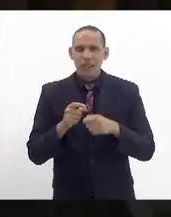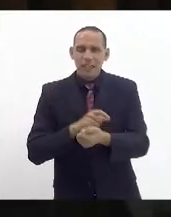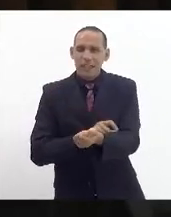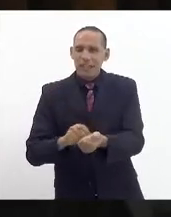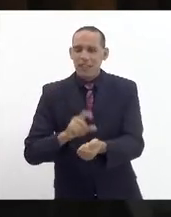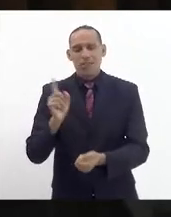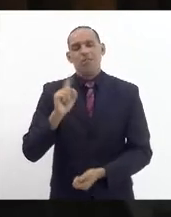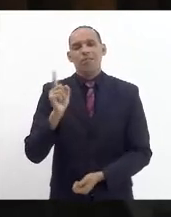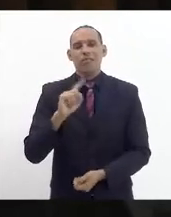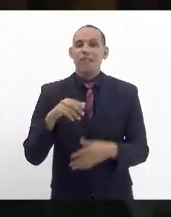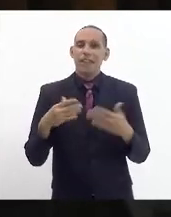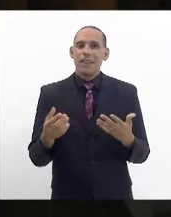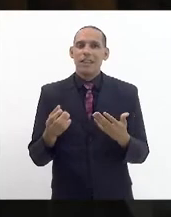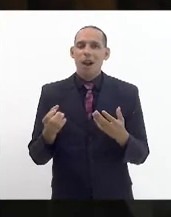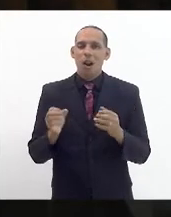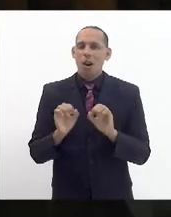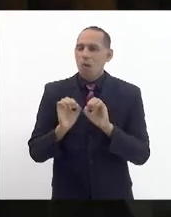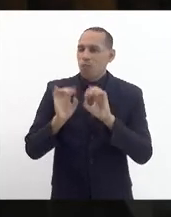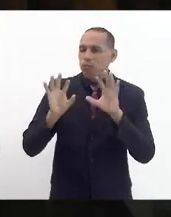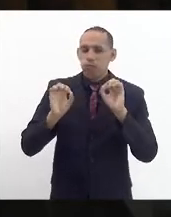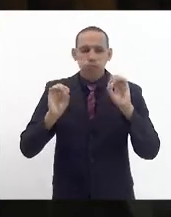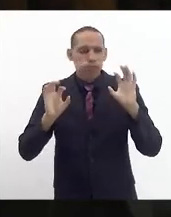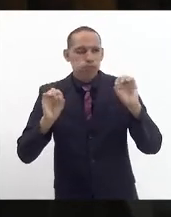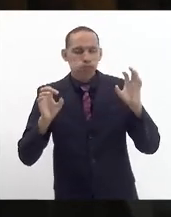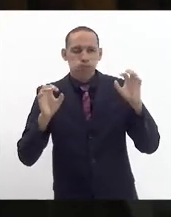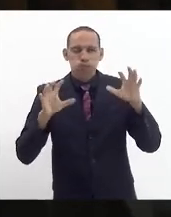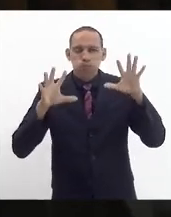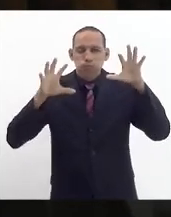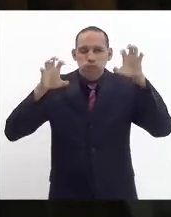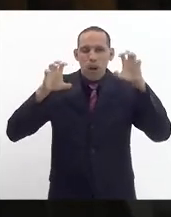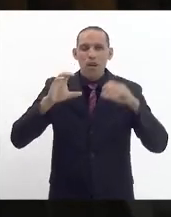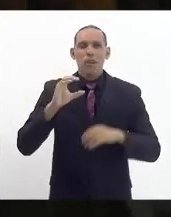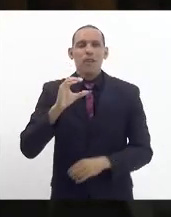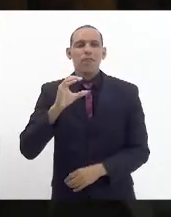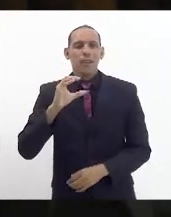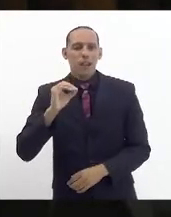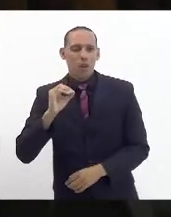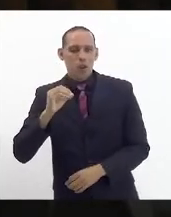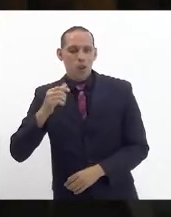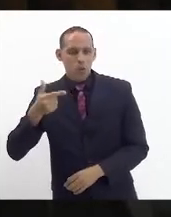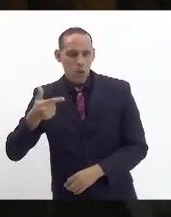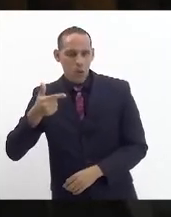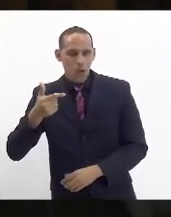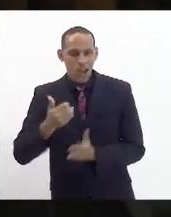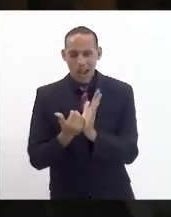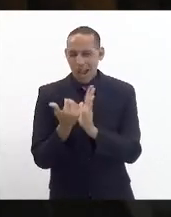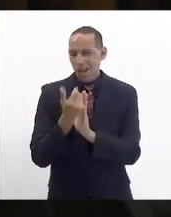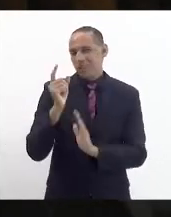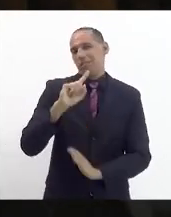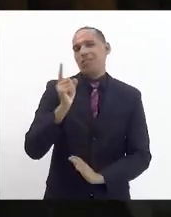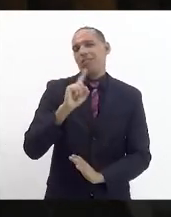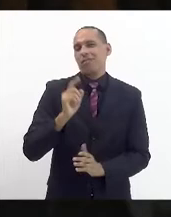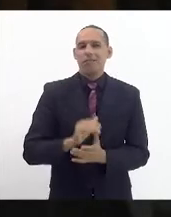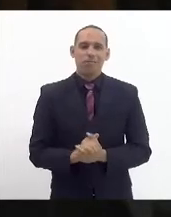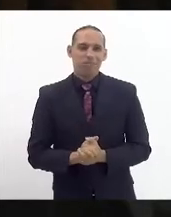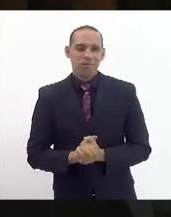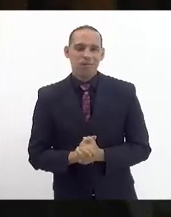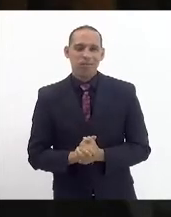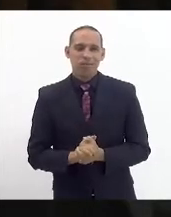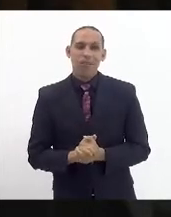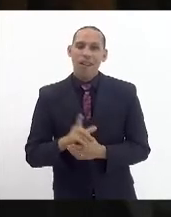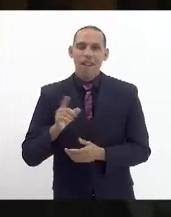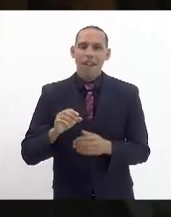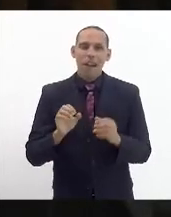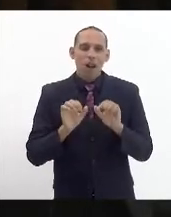a carga de emissões equivalentes a CO2, ou seja, emissões equivalentes ao